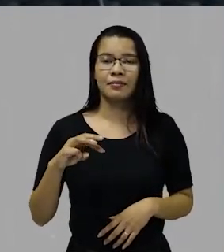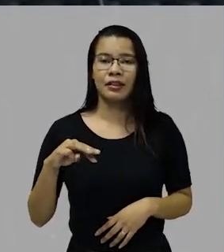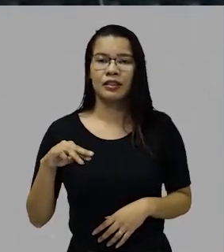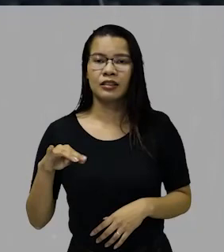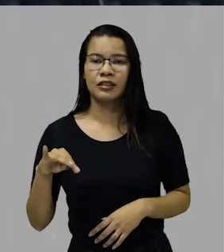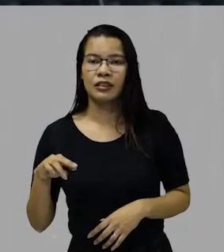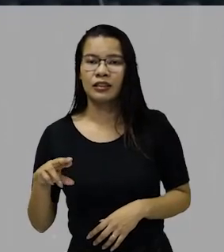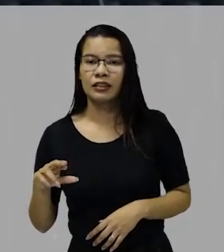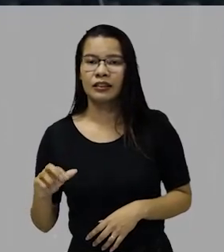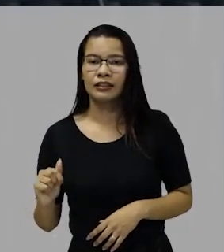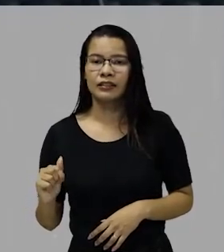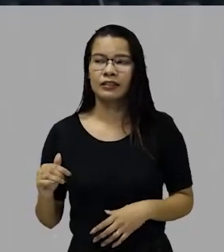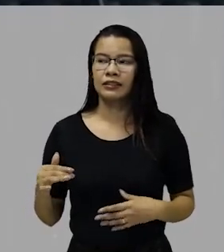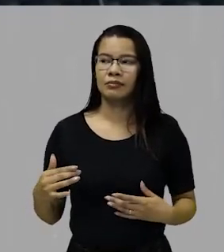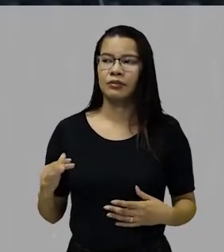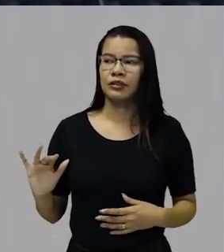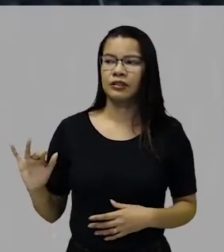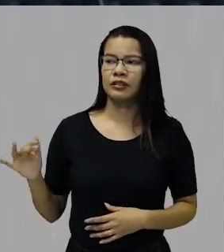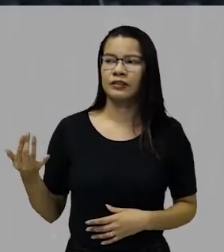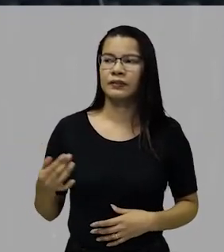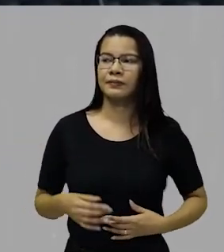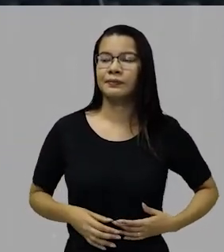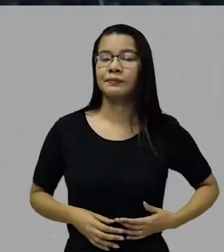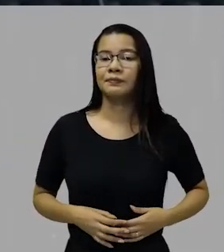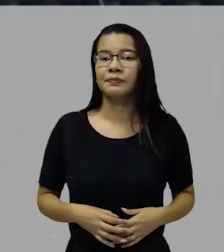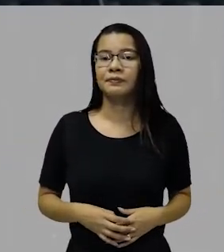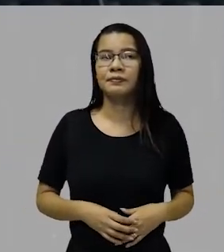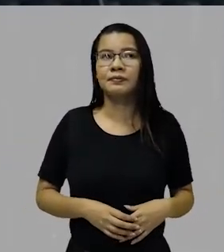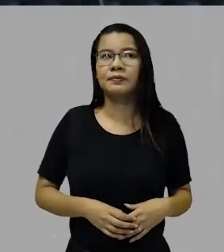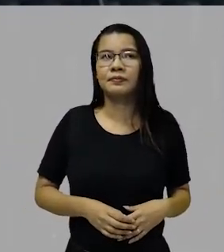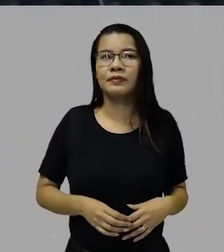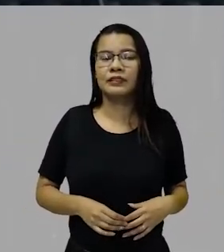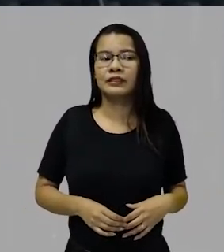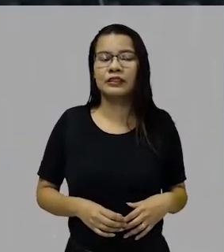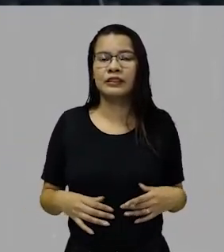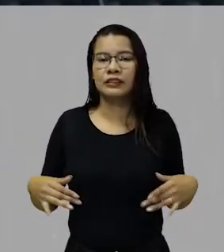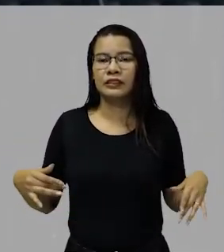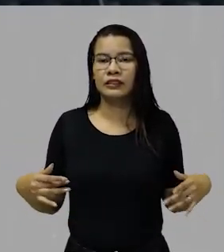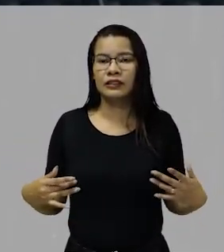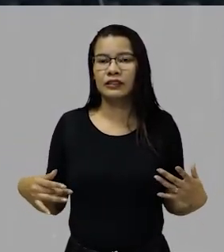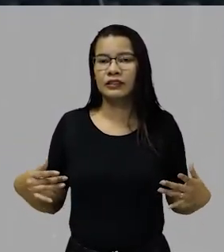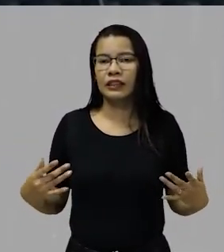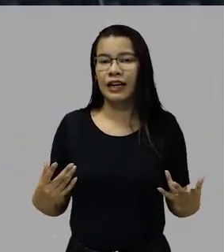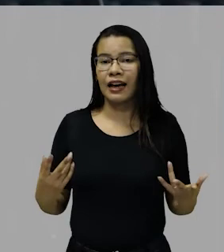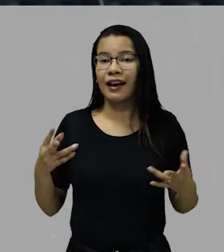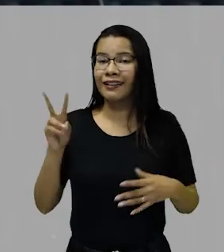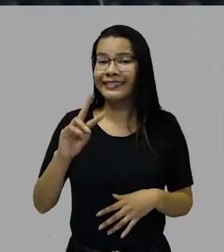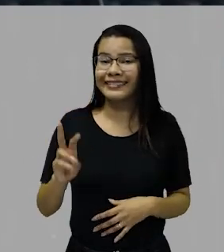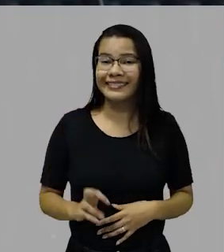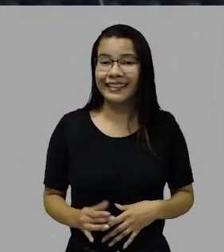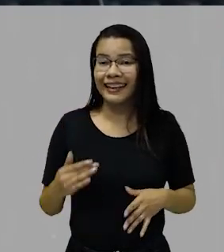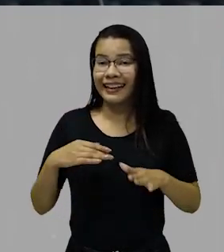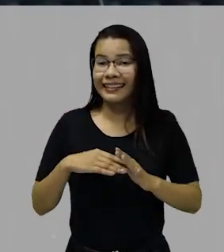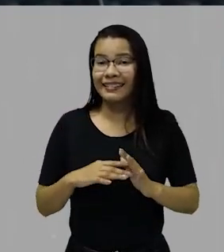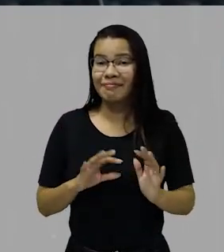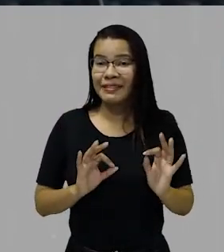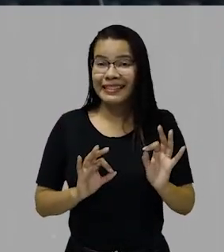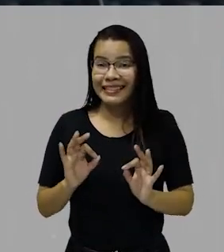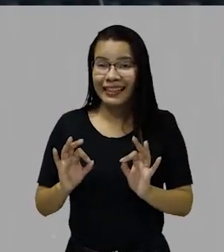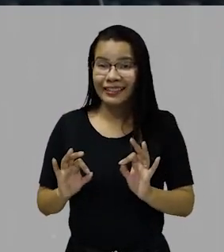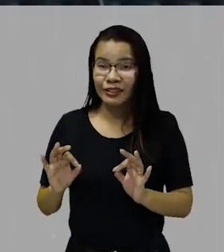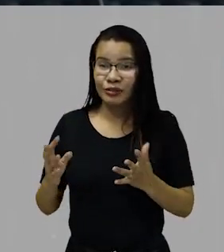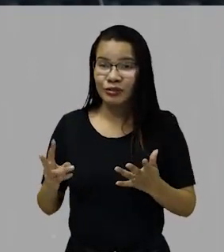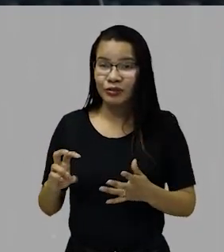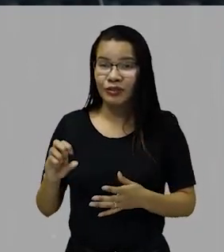as meninas em determinada situação, uma música que eu ouvi aí. E aí às vezes até para dar certinho, gente, lá